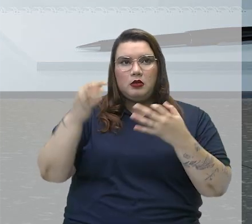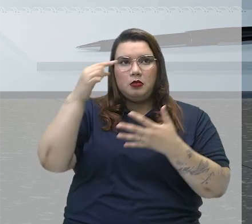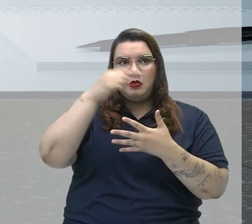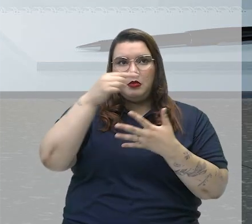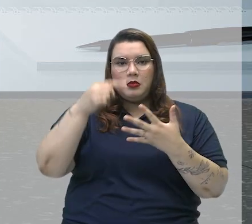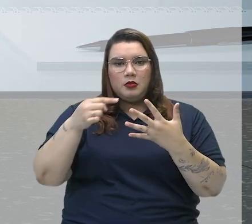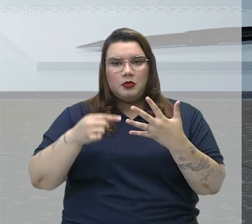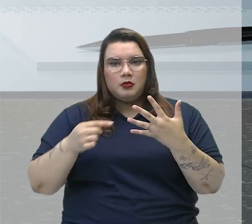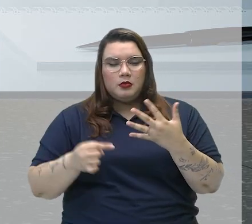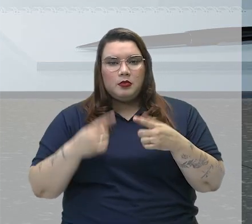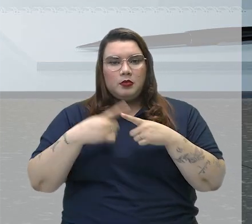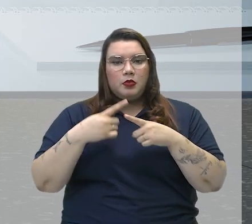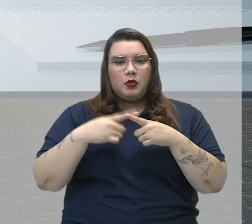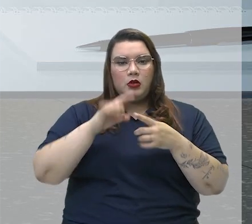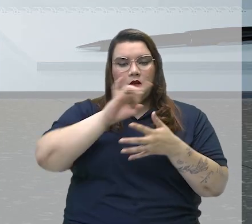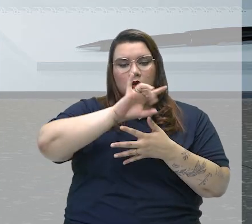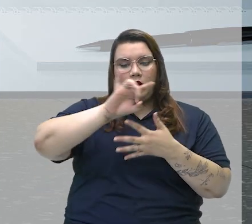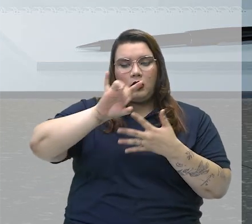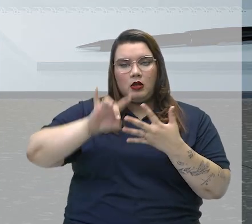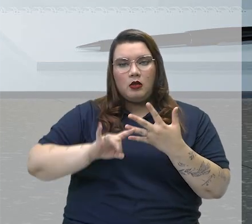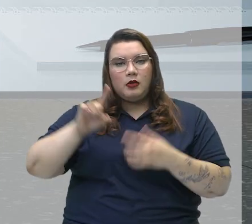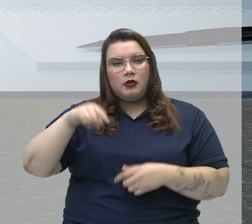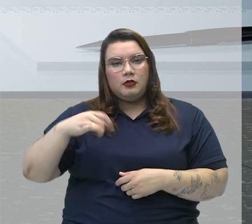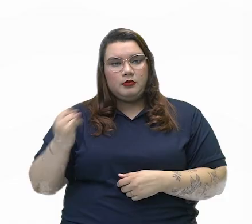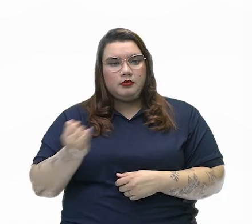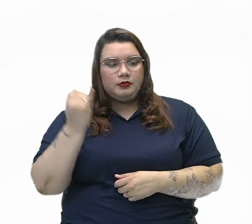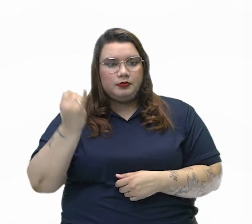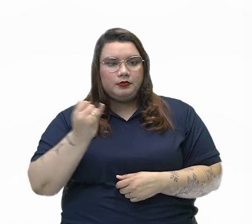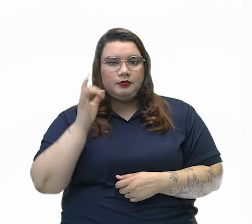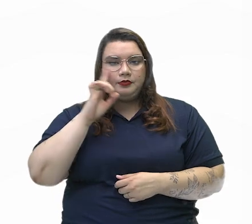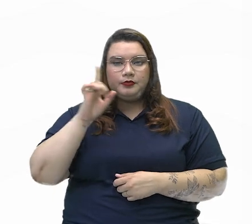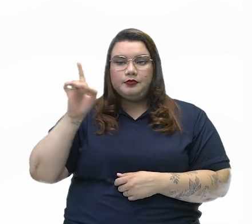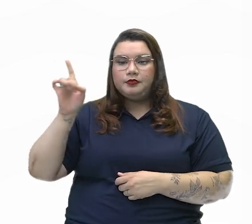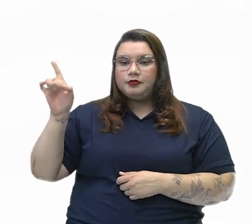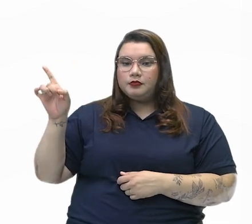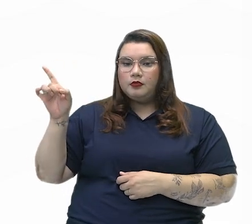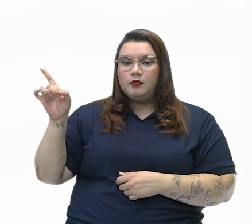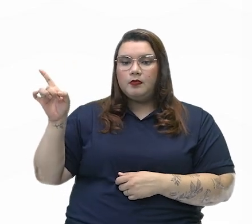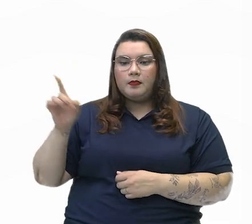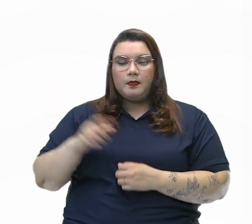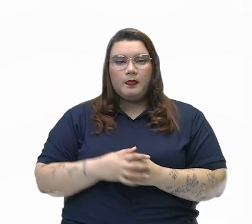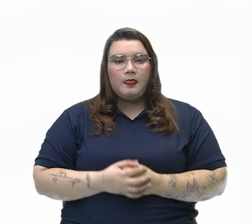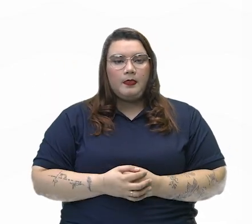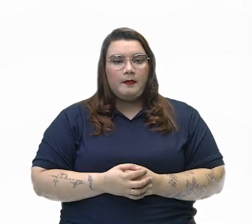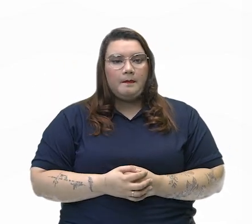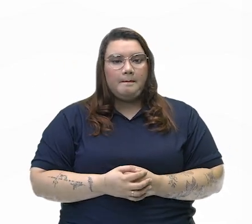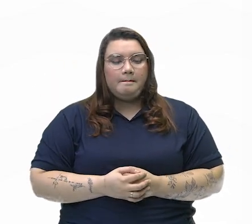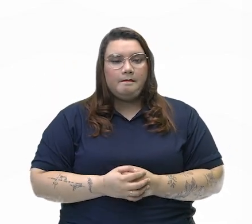Preste atenção em cada um deles, porque cada um deles é importante. Vamos lá, os tipos de lente.